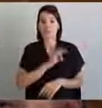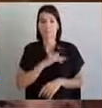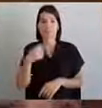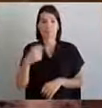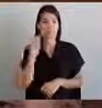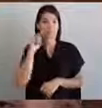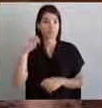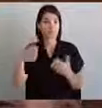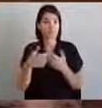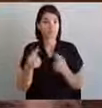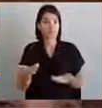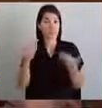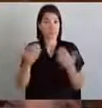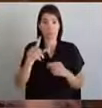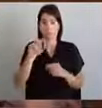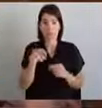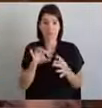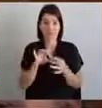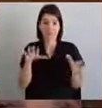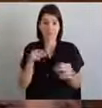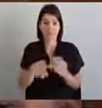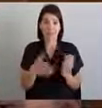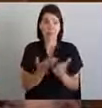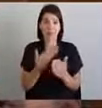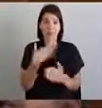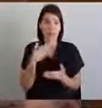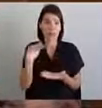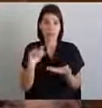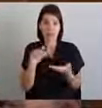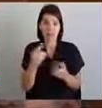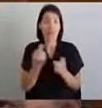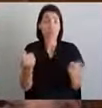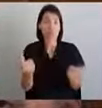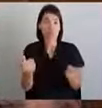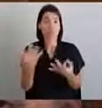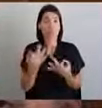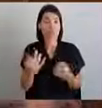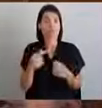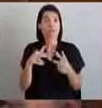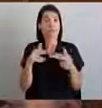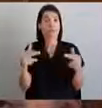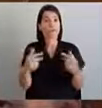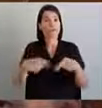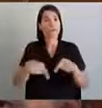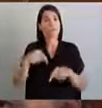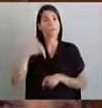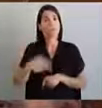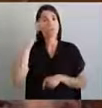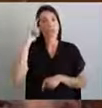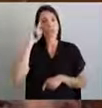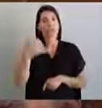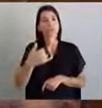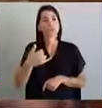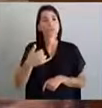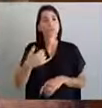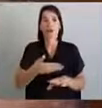inflação também não têm absolutamente nada a ver com esta proposta de empréstimo, que aliás chegou à reunião de Câmara logo no dia 2 de Fevereiro, antecedendo, portanto, o